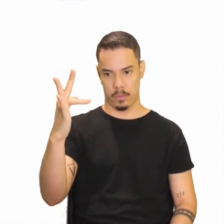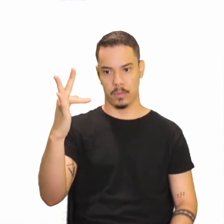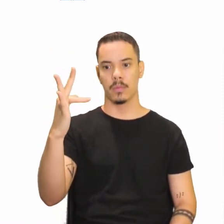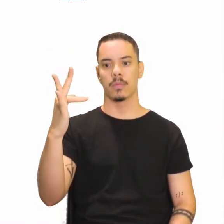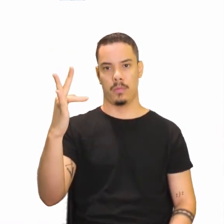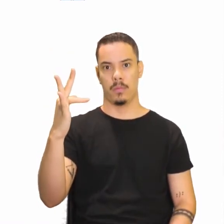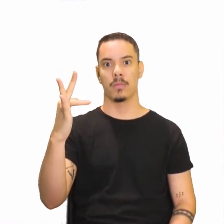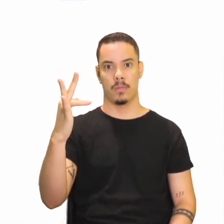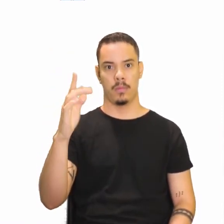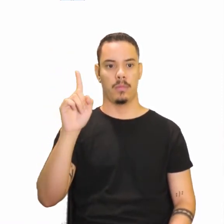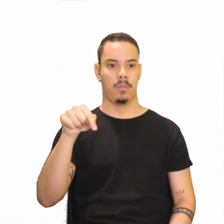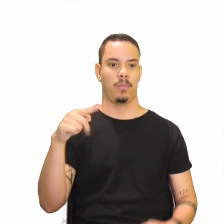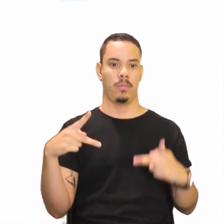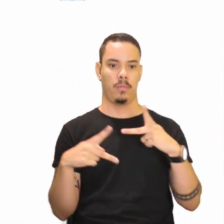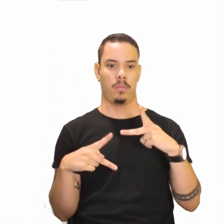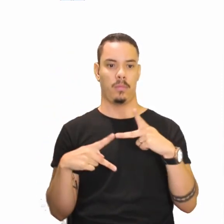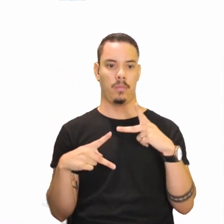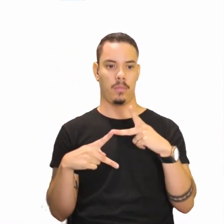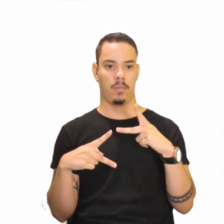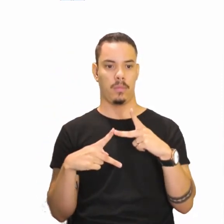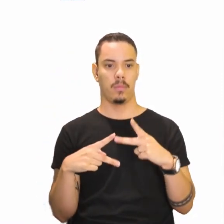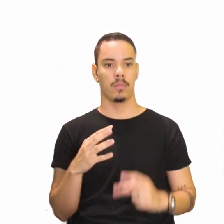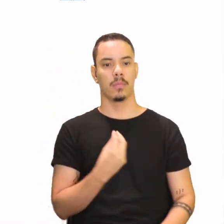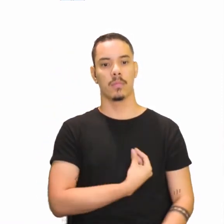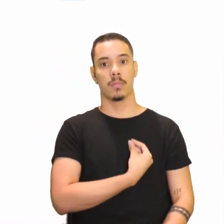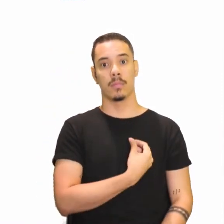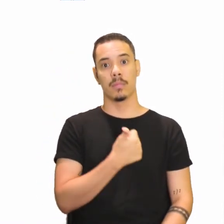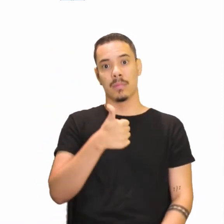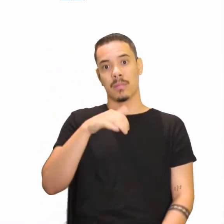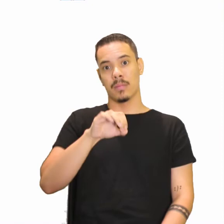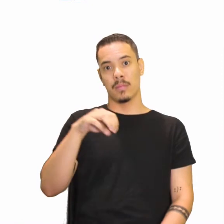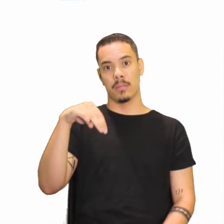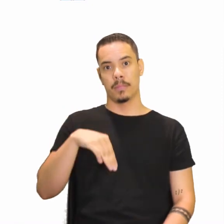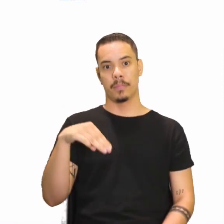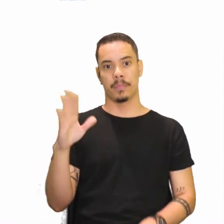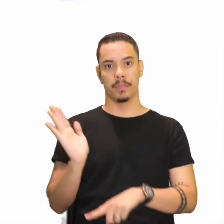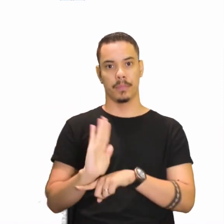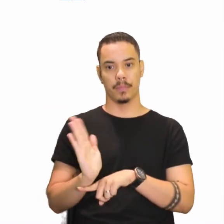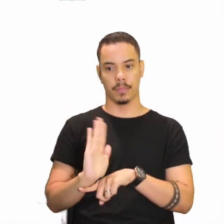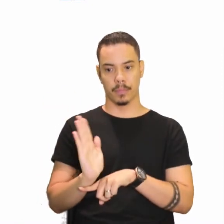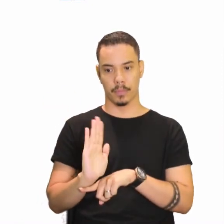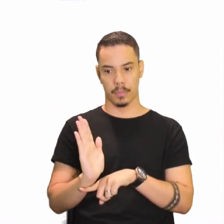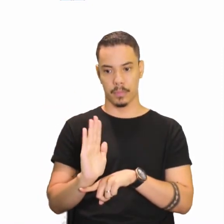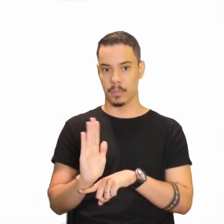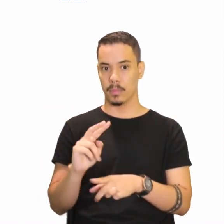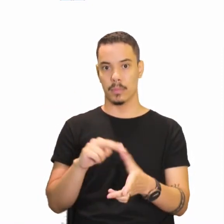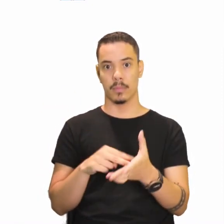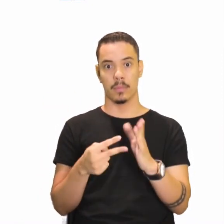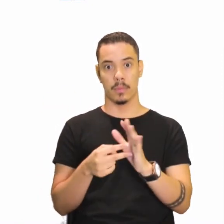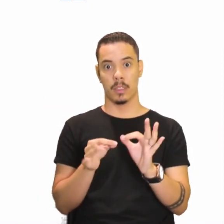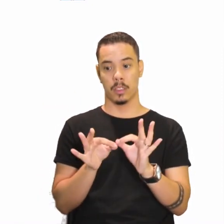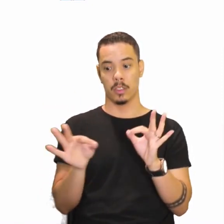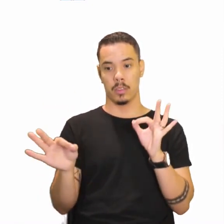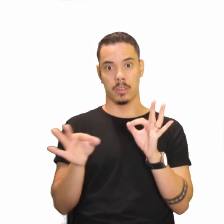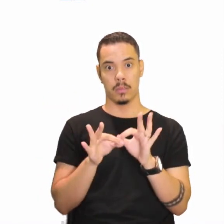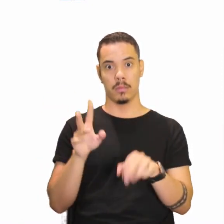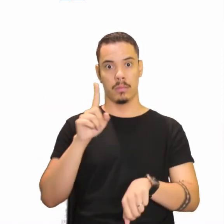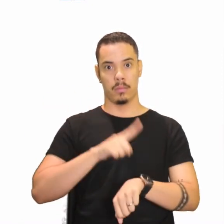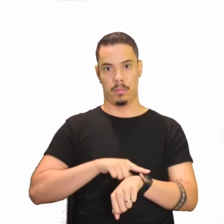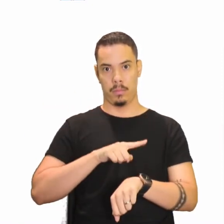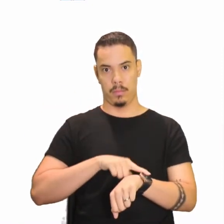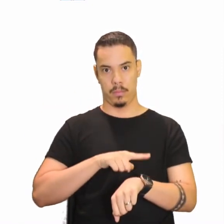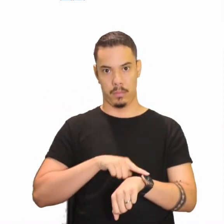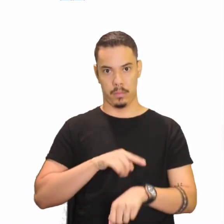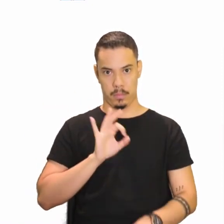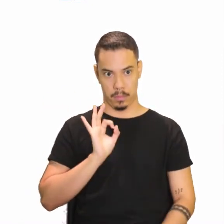de preposição. Estou a 10 minutos do cinema. Ou seja, a distância, tempo,